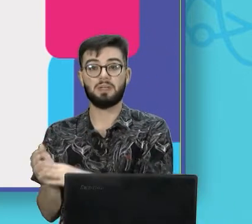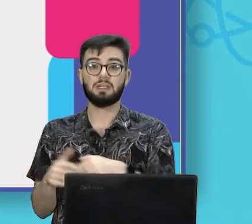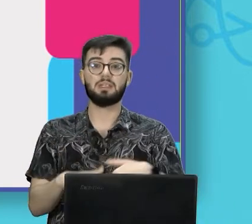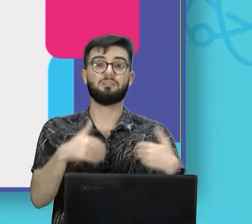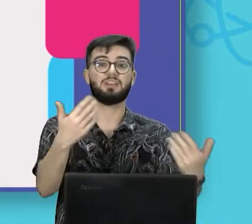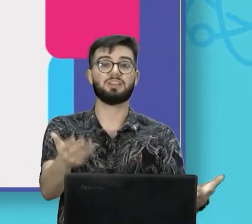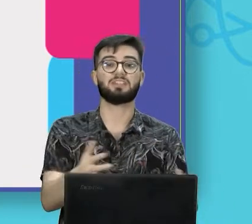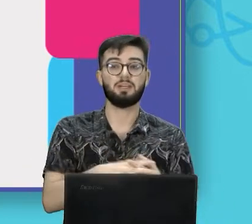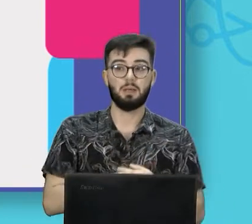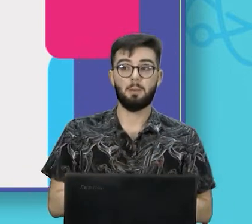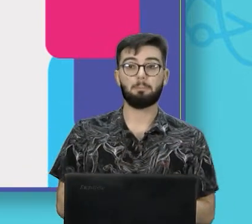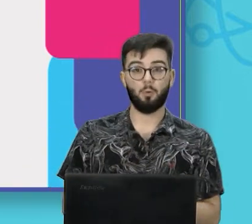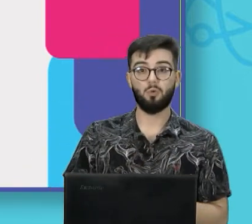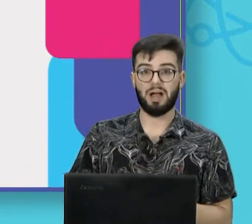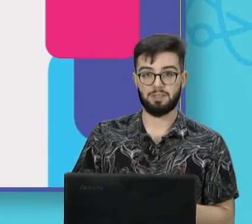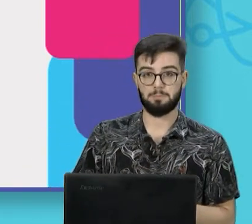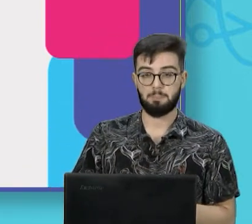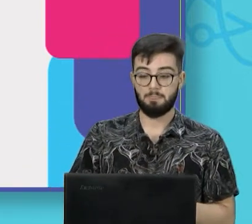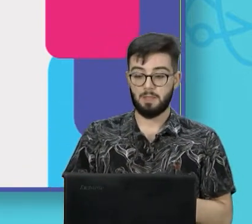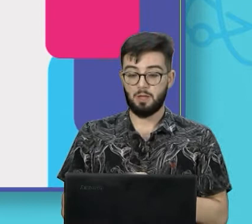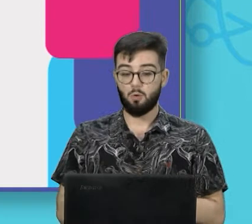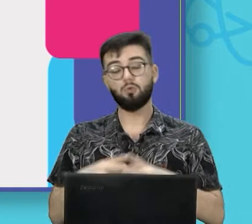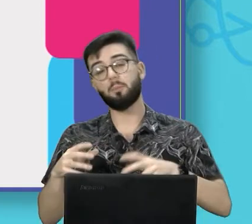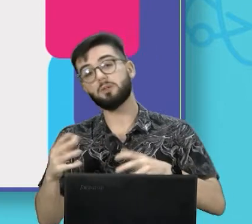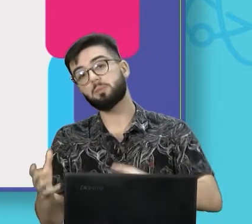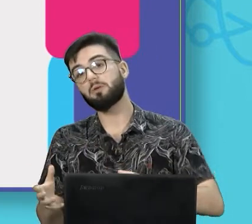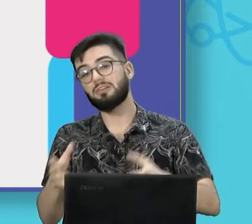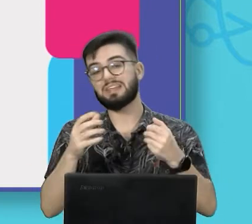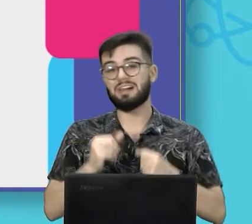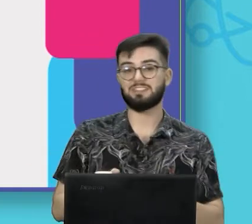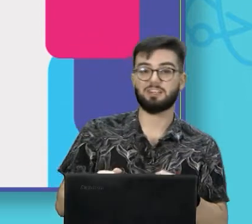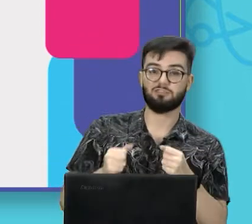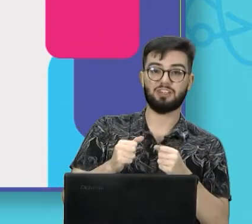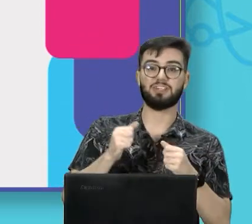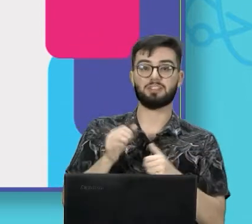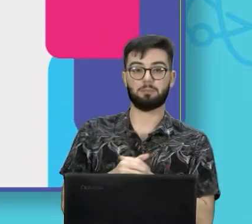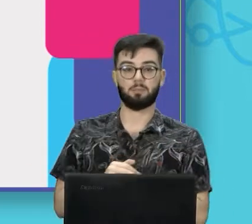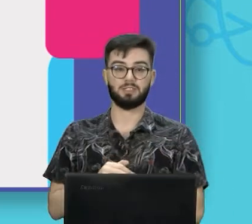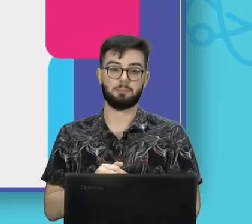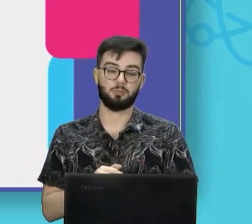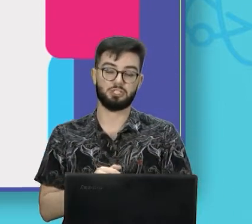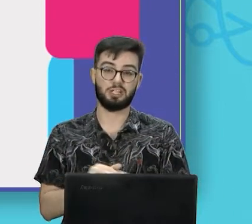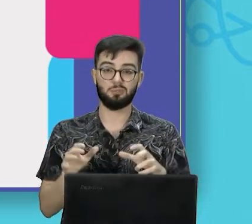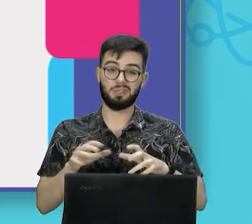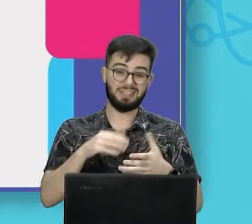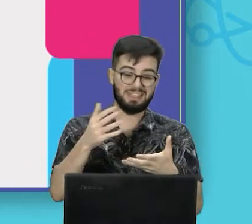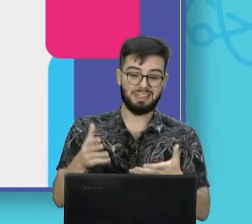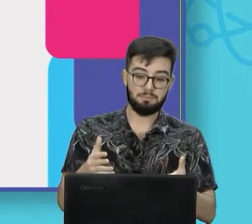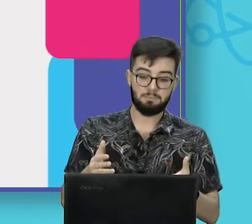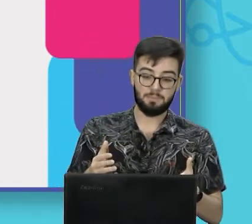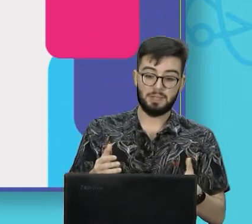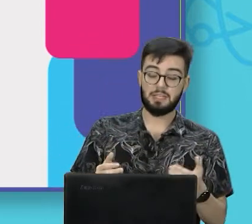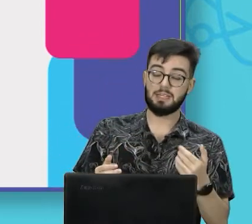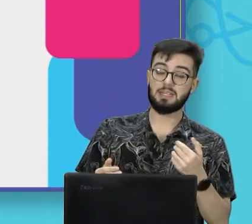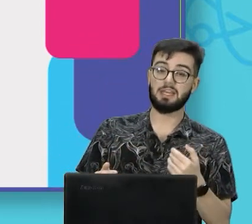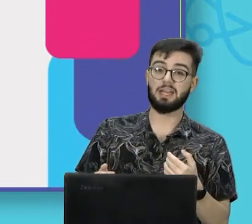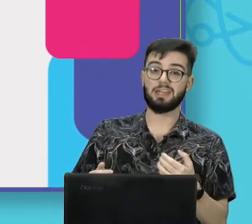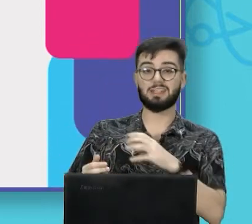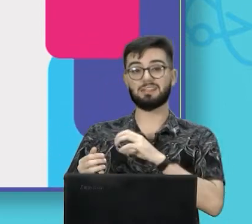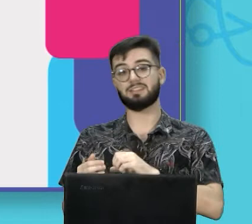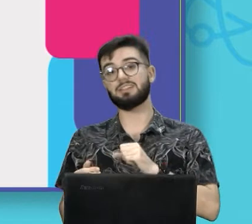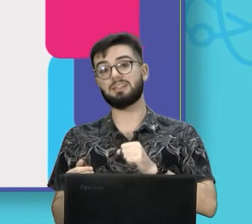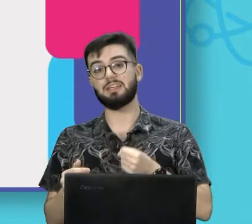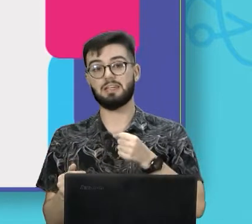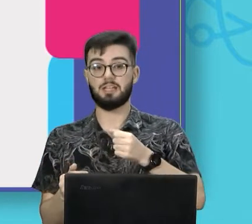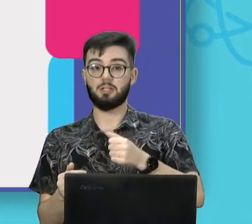constituição que deveria ser promulgada O Dom Pedro primeiro ele tem acesso a esse entre anteprojeto e ele lê e